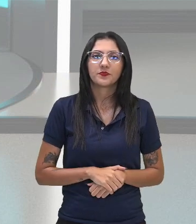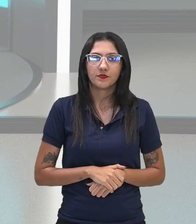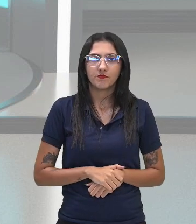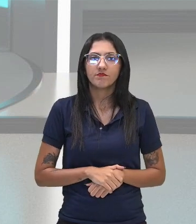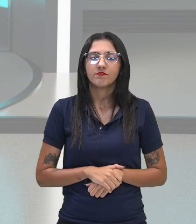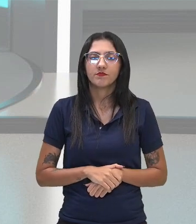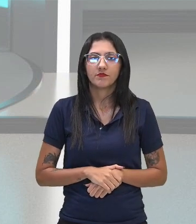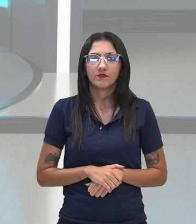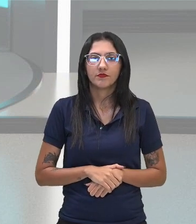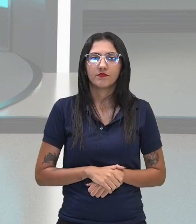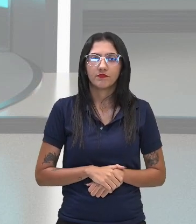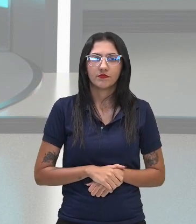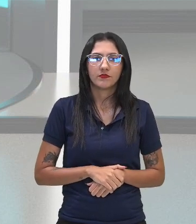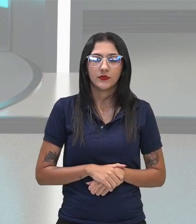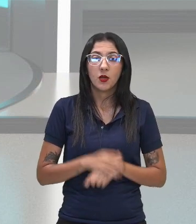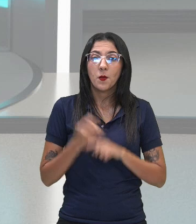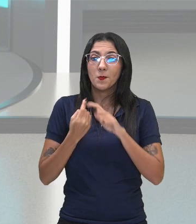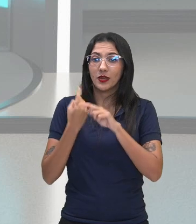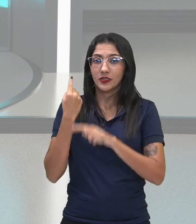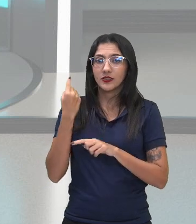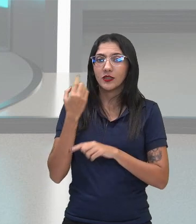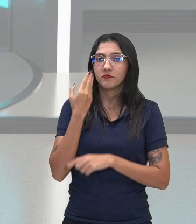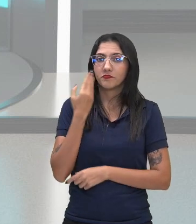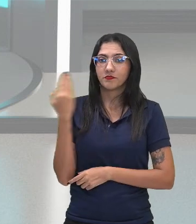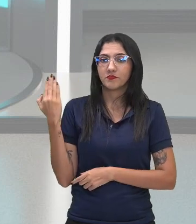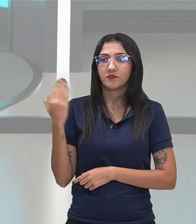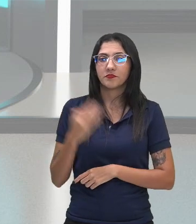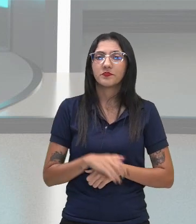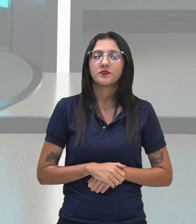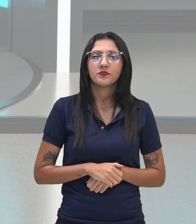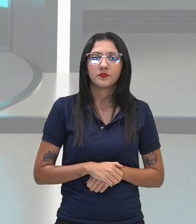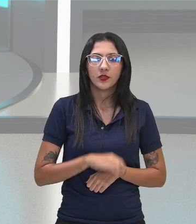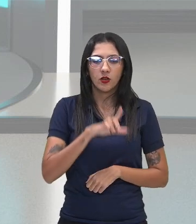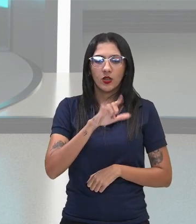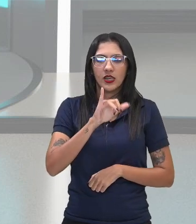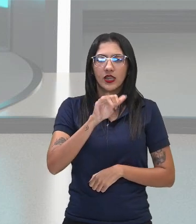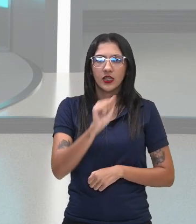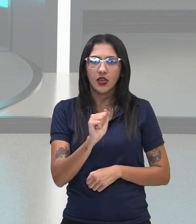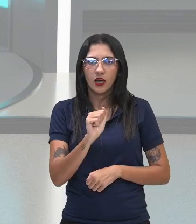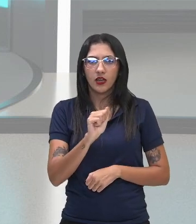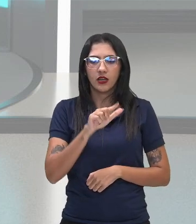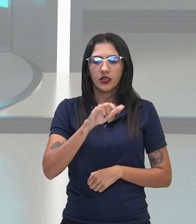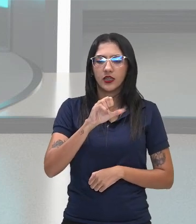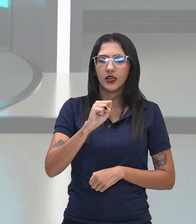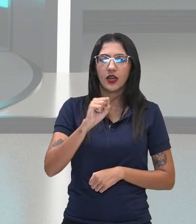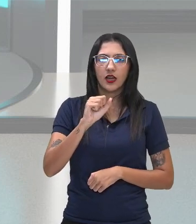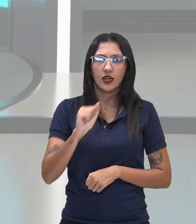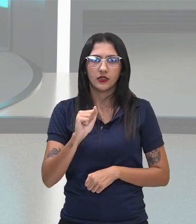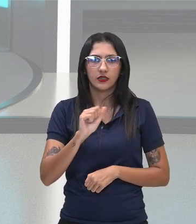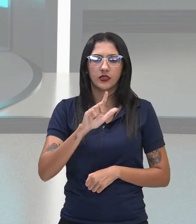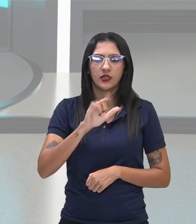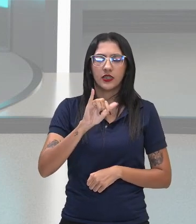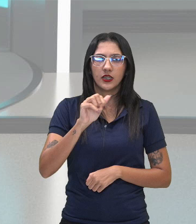Pretérito imperfeito do indicativo. Eu lia, tu lias, ele lia. Nós líamos,